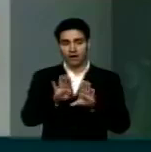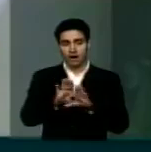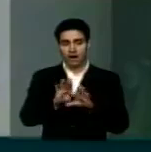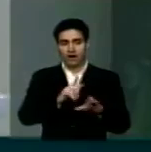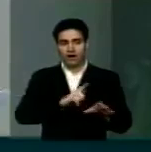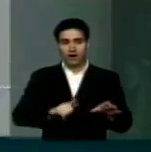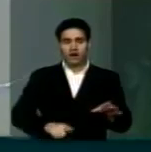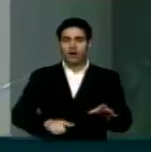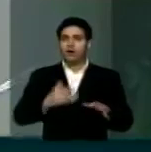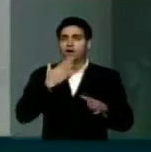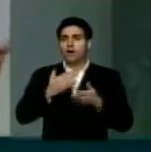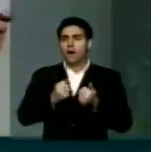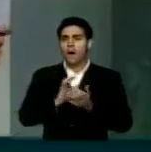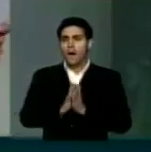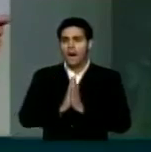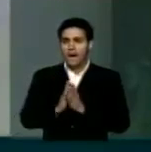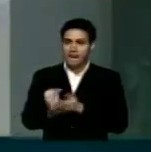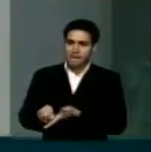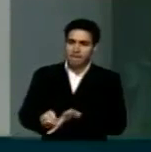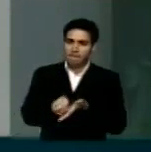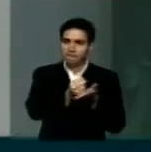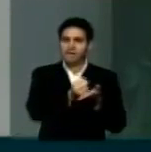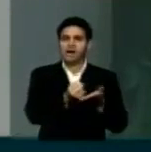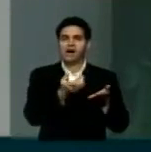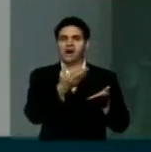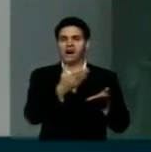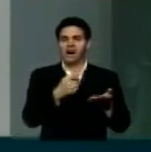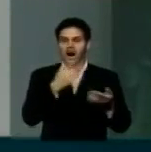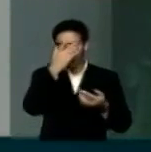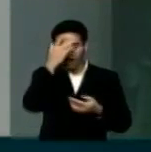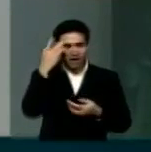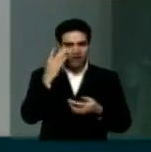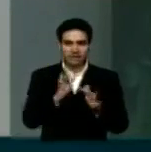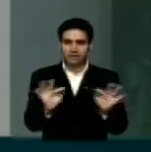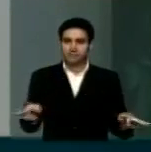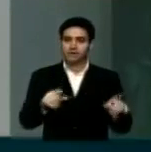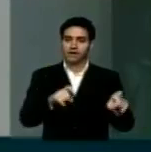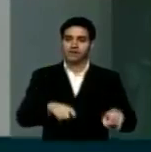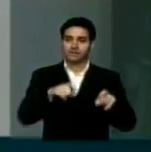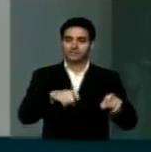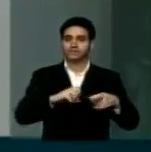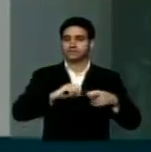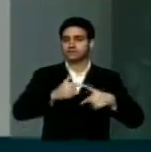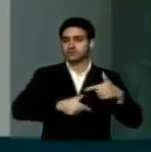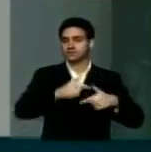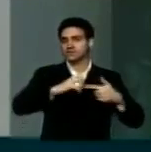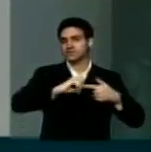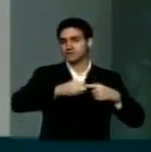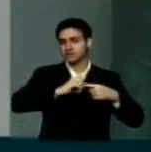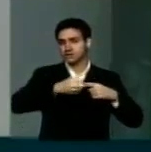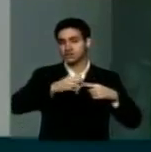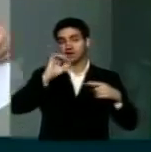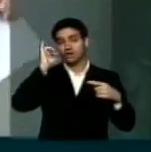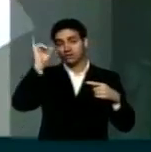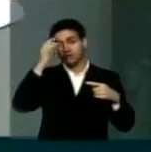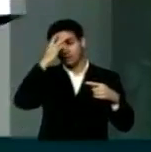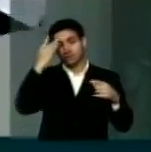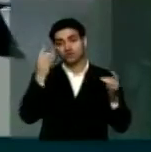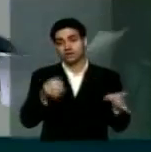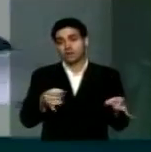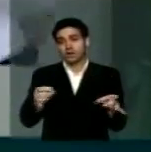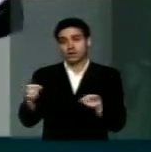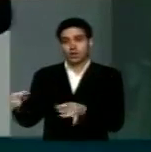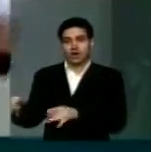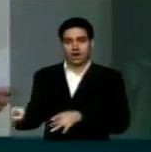estado, socorram imediatamente o nosso pequeno produtor de feijão para evitarmos que haja êxodo rural e